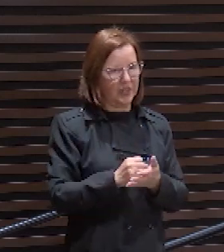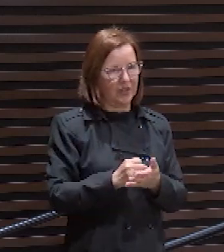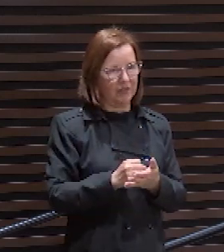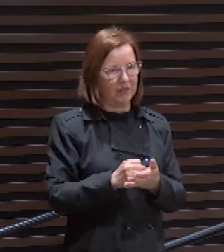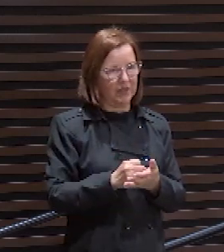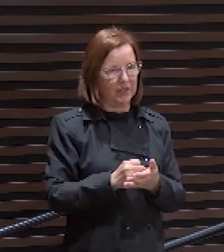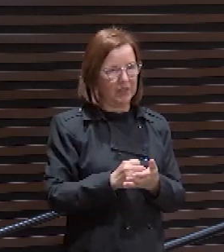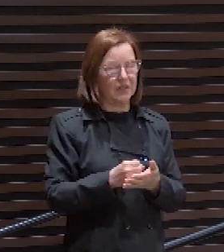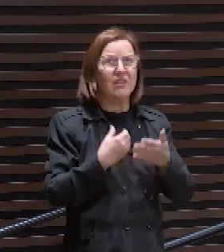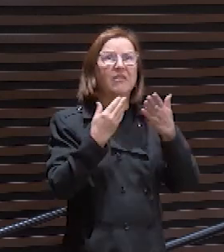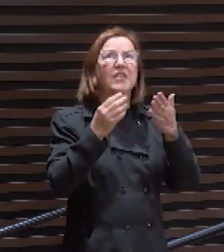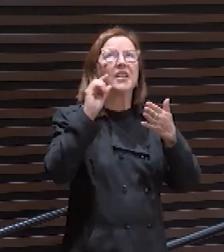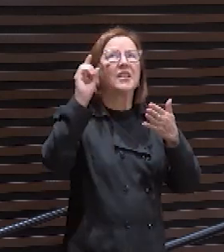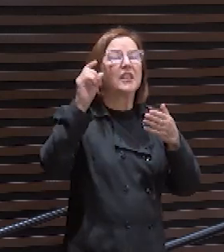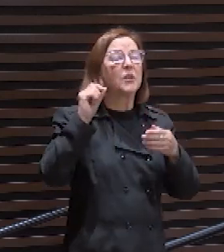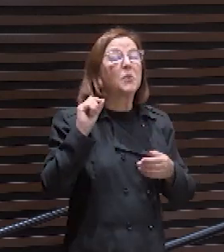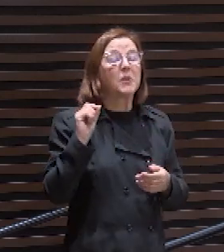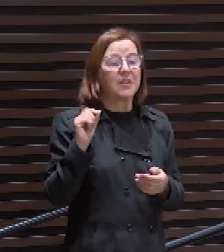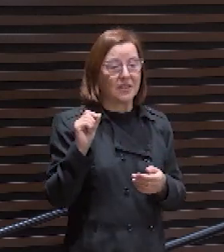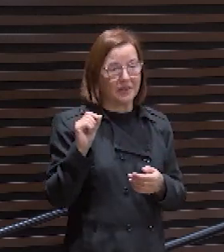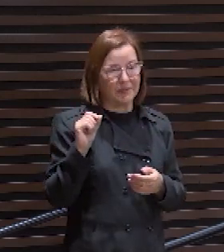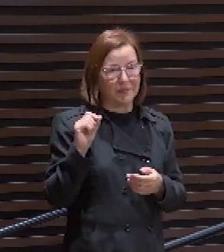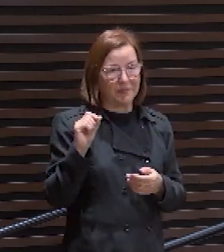a Deus quando ele abrir suas mãos?